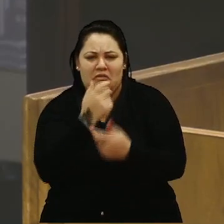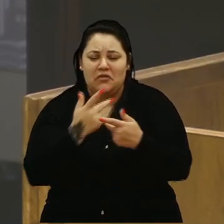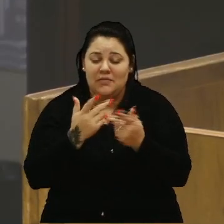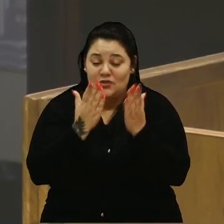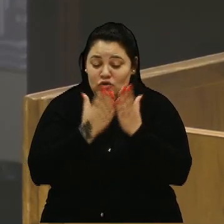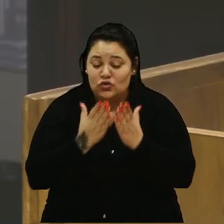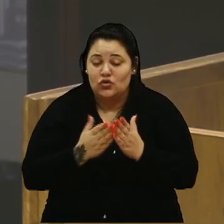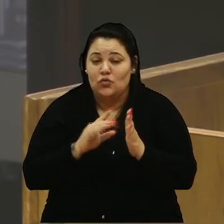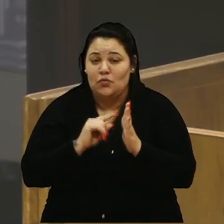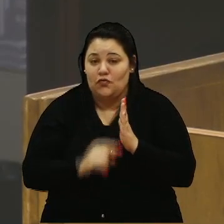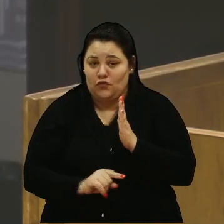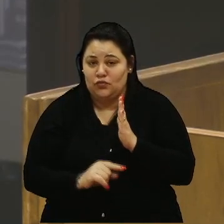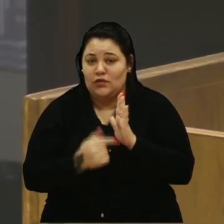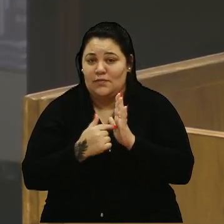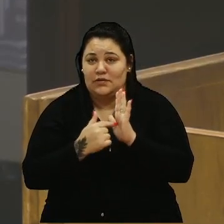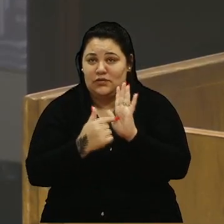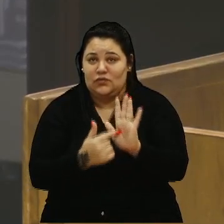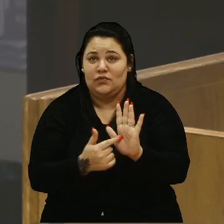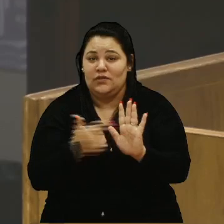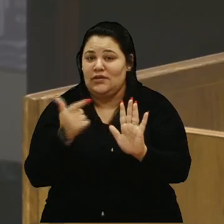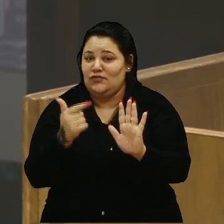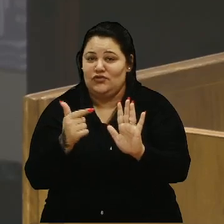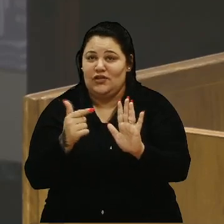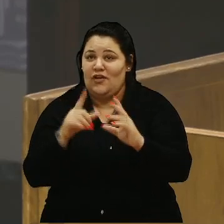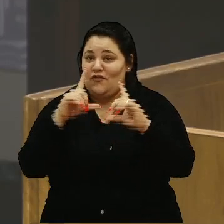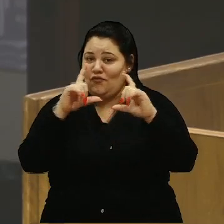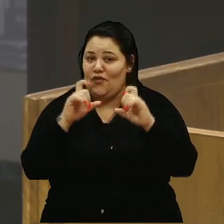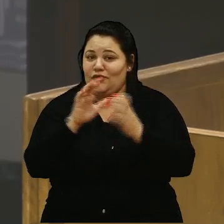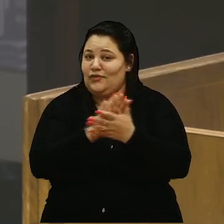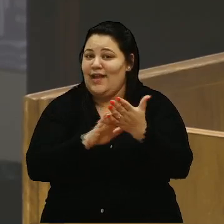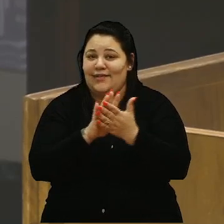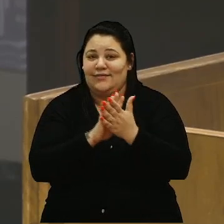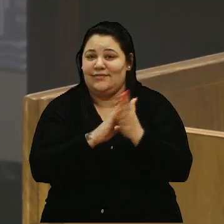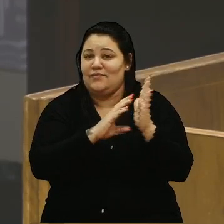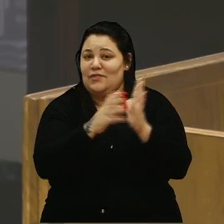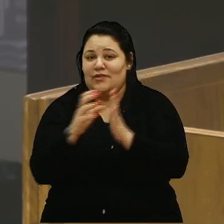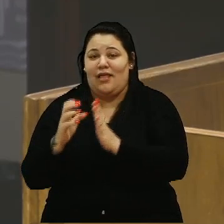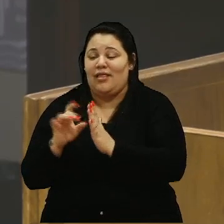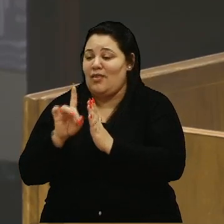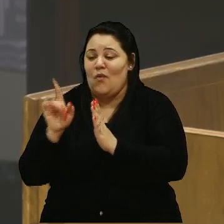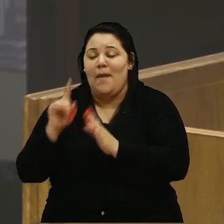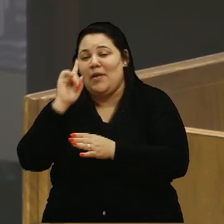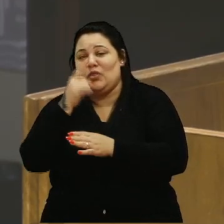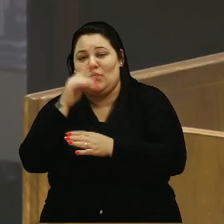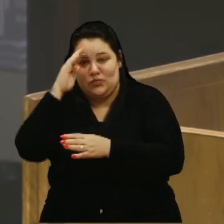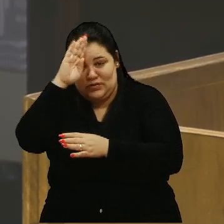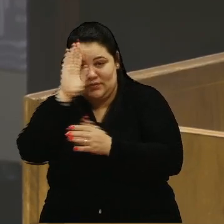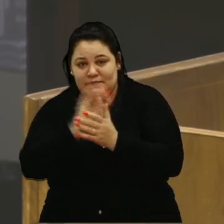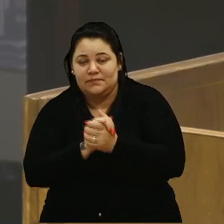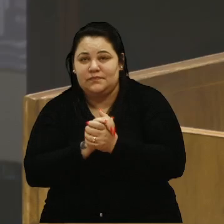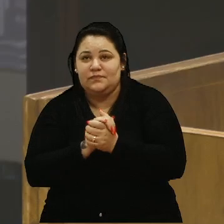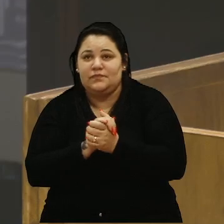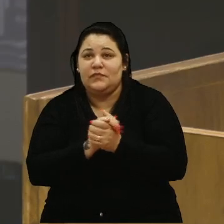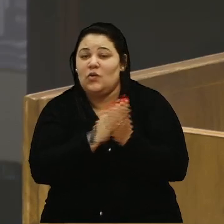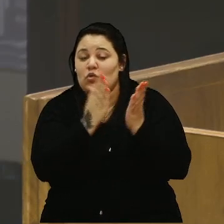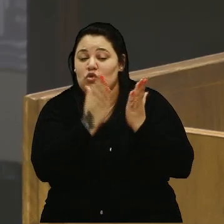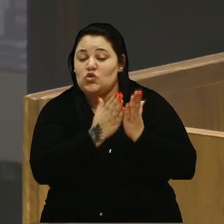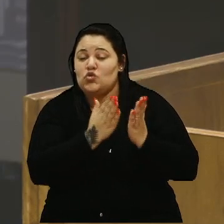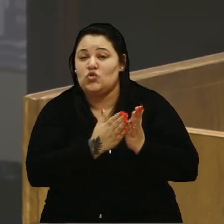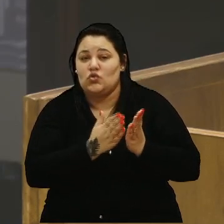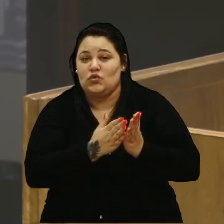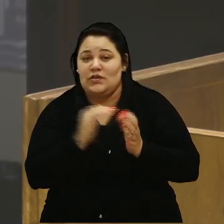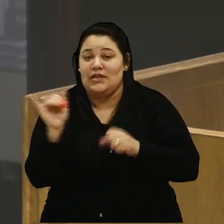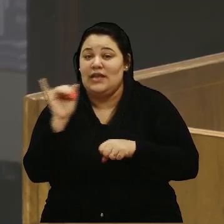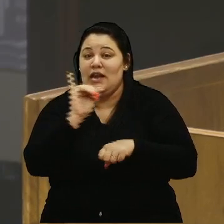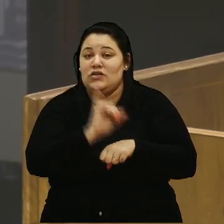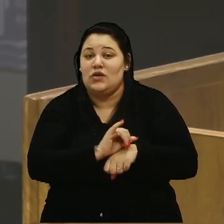que eles apresentaram não tinha foto com ninguém e nem partiu sequer do presidente Bolsonaro. São estudos internacionais que